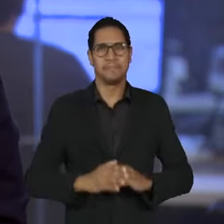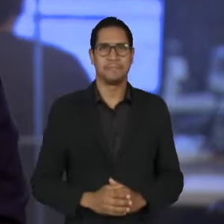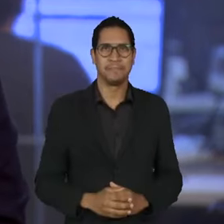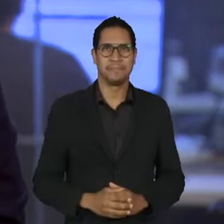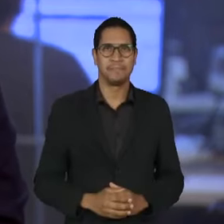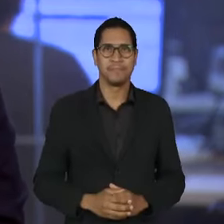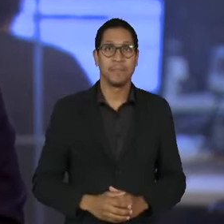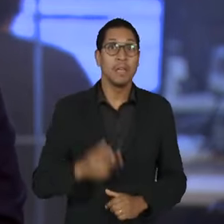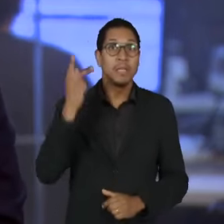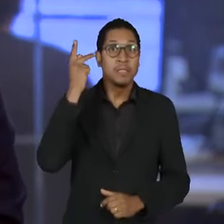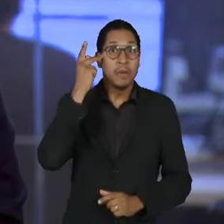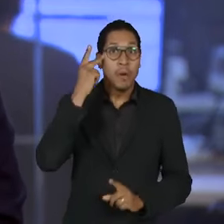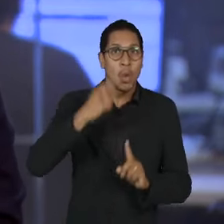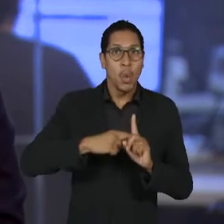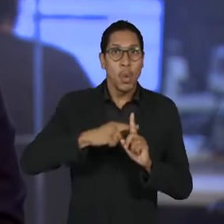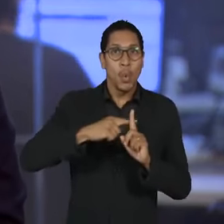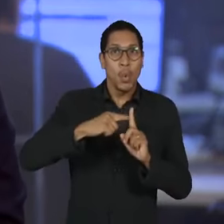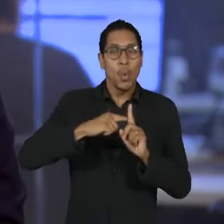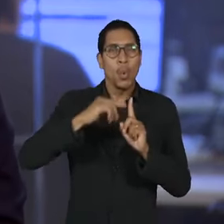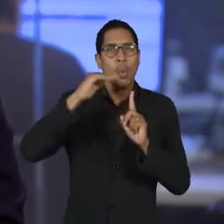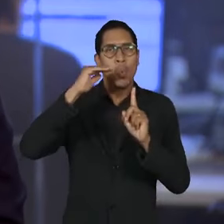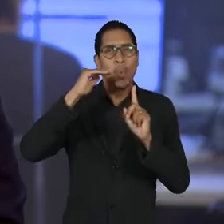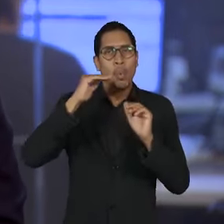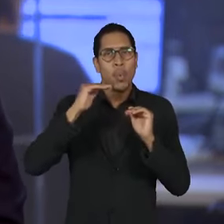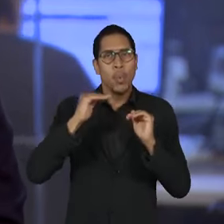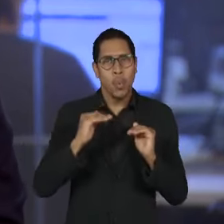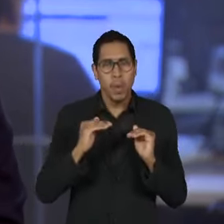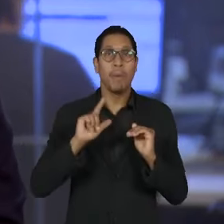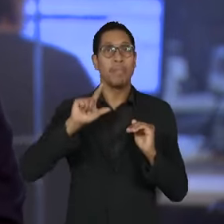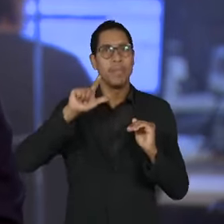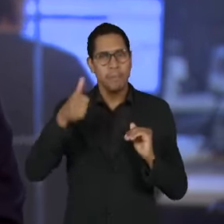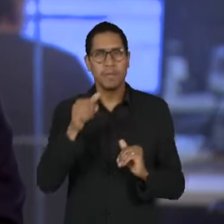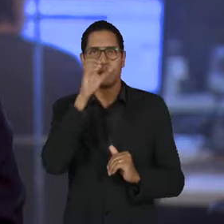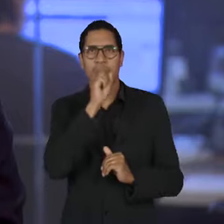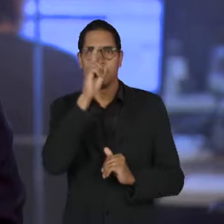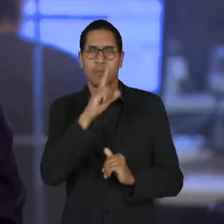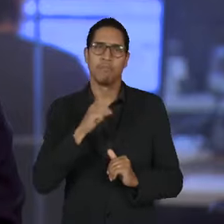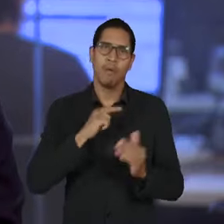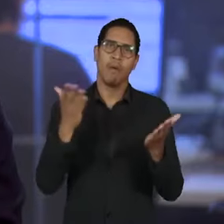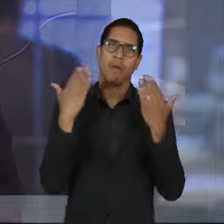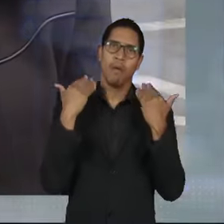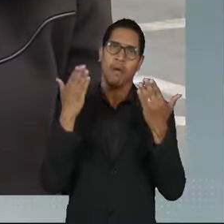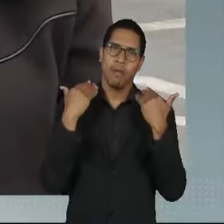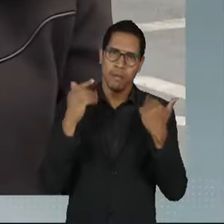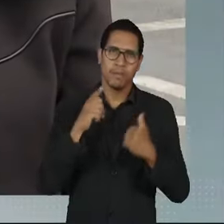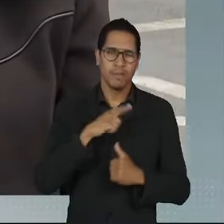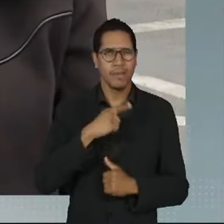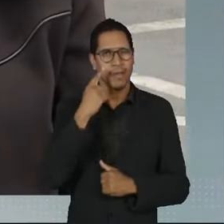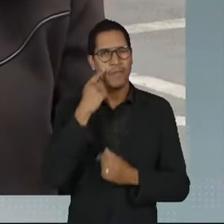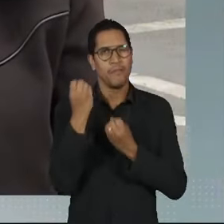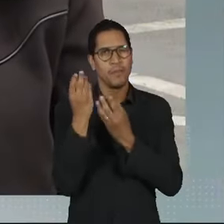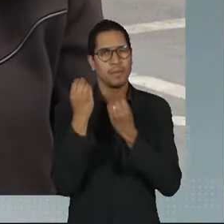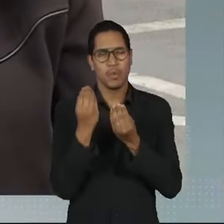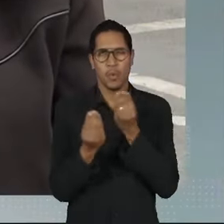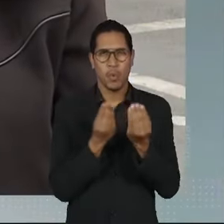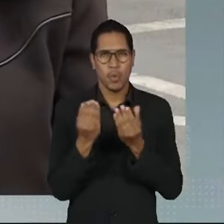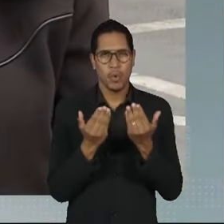São Paulo tem temperaturas mais amenas hoje, mas o calor volta no fim de semana. A repórter Laís Duarte tem as informações. Boa tarde,